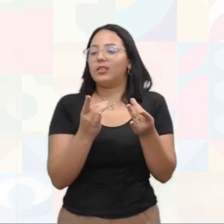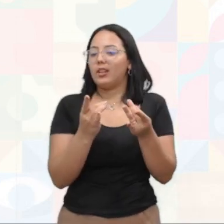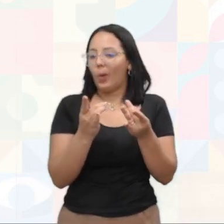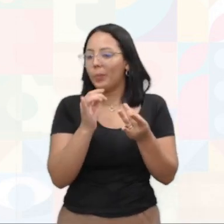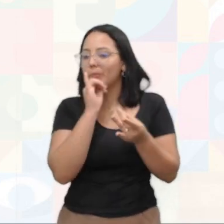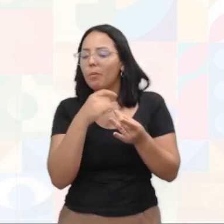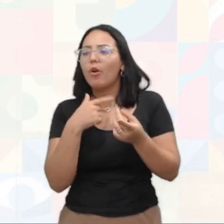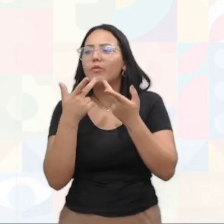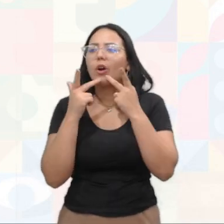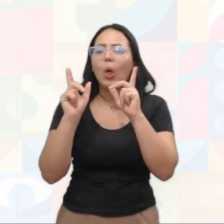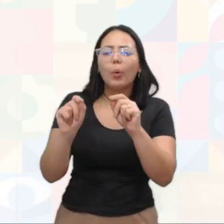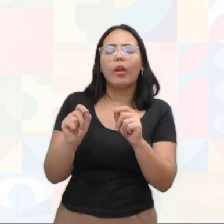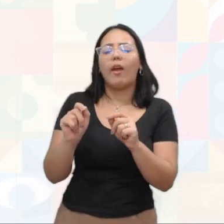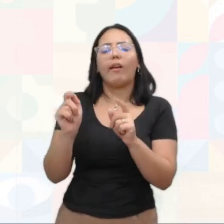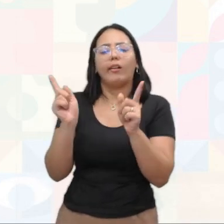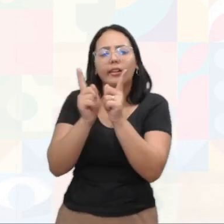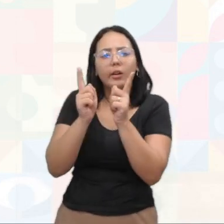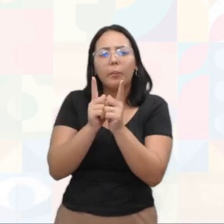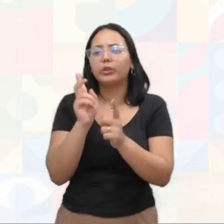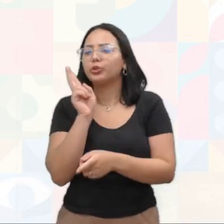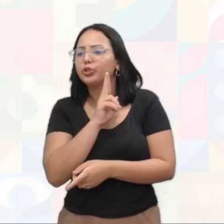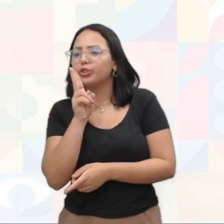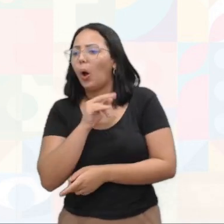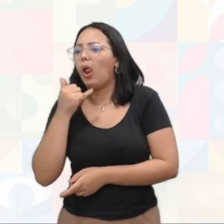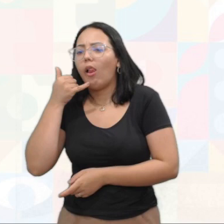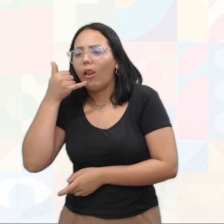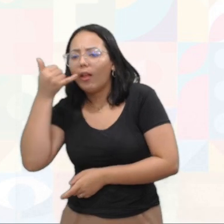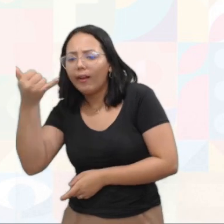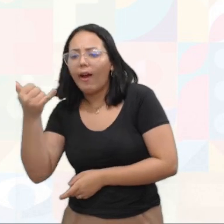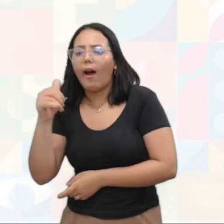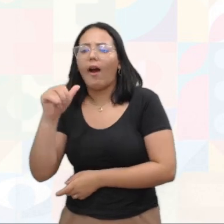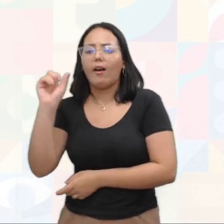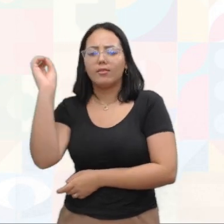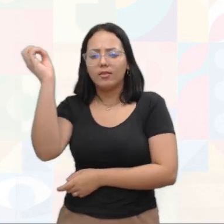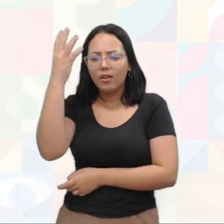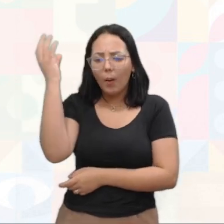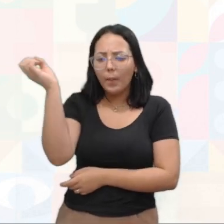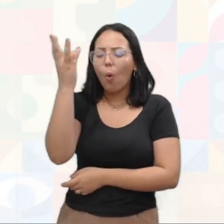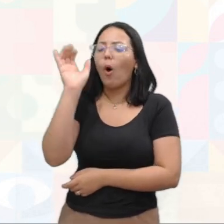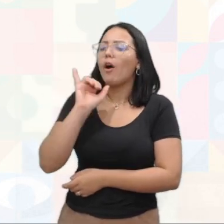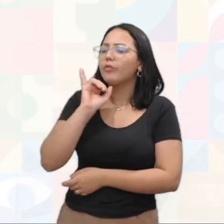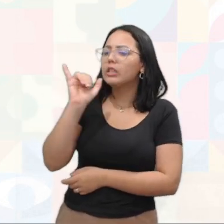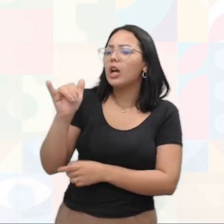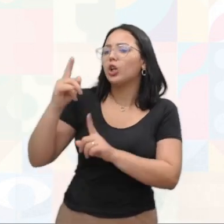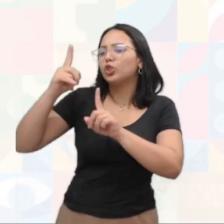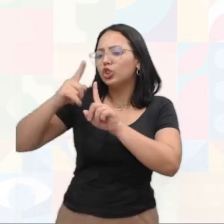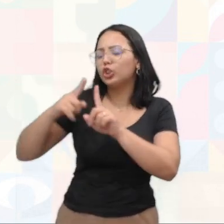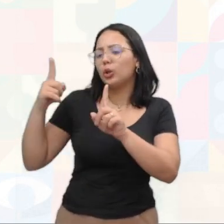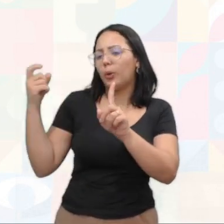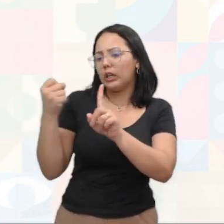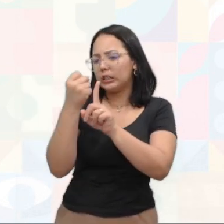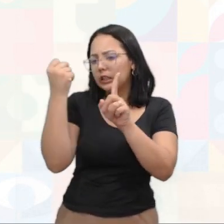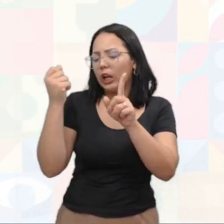fazer? Contatar o atendimento emergencial, né? Ligar para o SAMU, informando o tipo de acidente, o local, o número